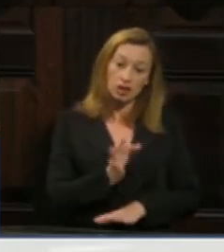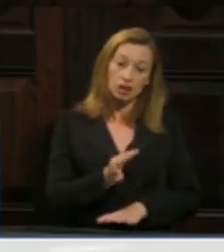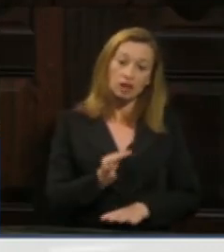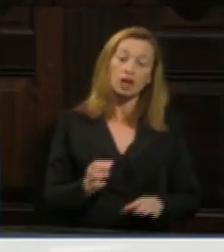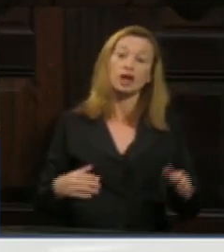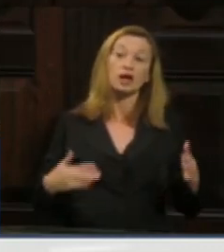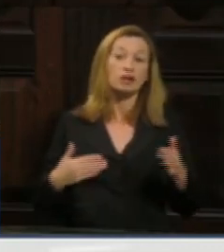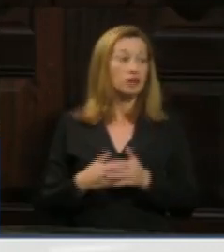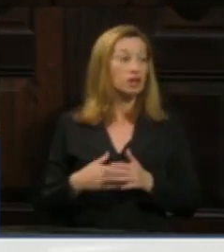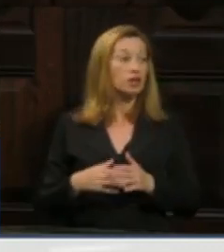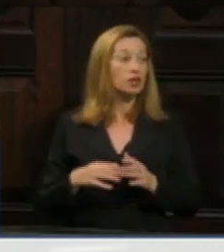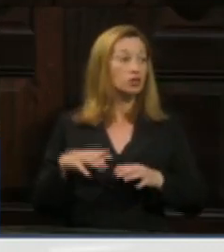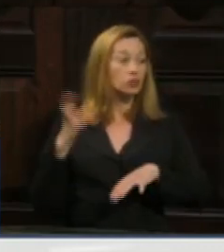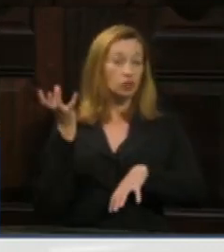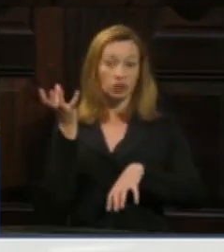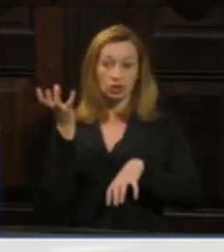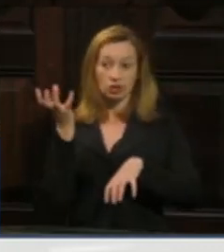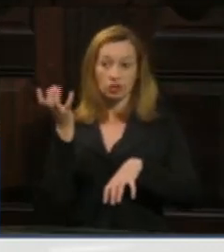devassada.